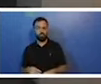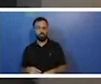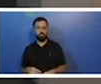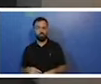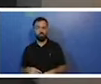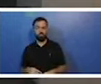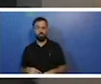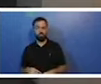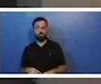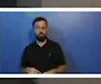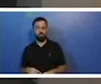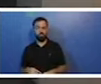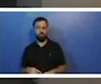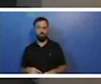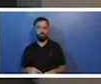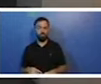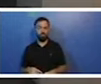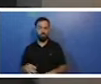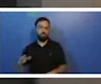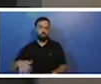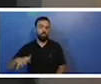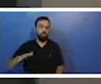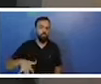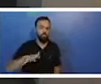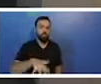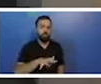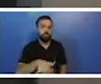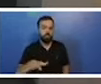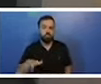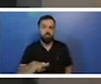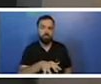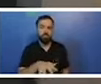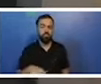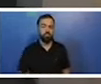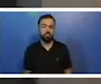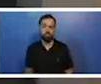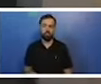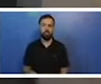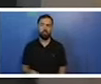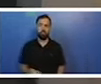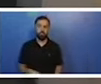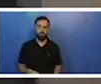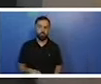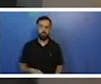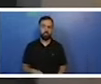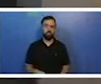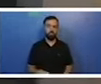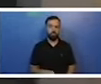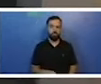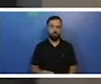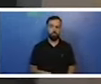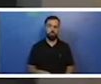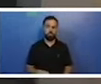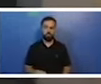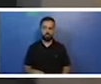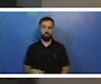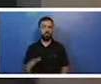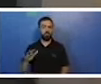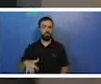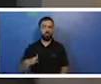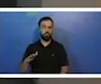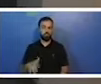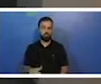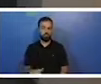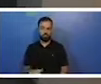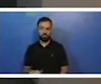vamos ter que conduzir a bola conduzir a bola no caso é bater a bola no chão até a sexta do adversário não pra conduzir a bola no chão assuntos que